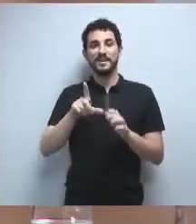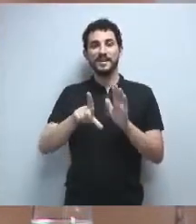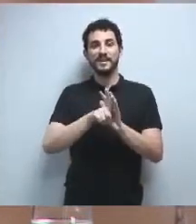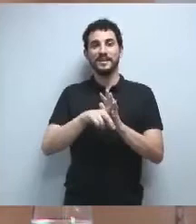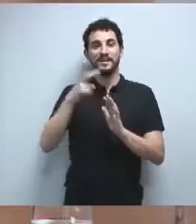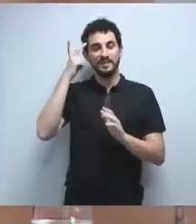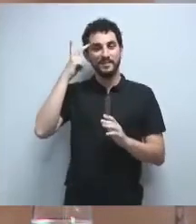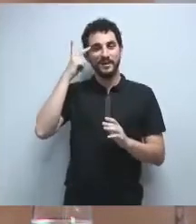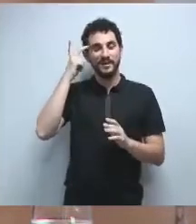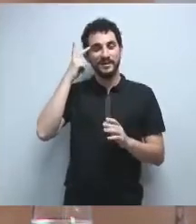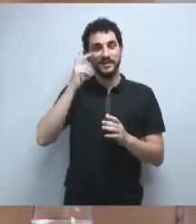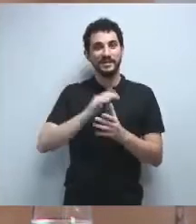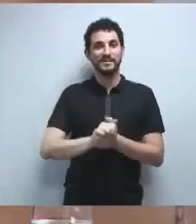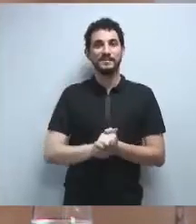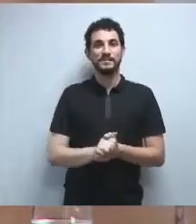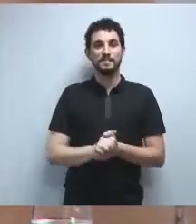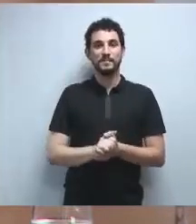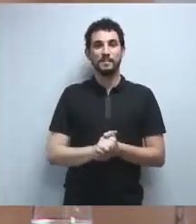paulista